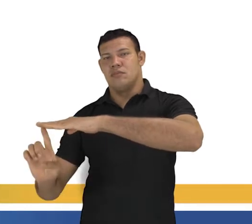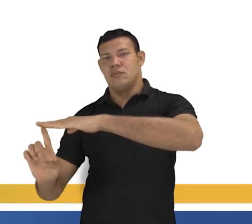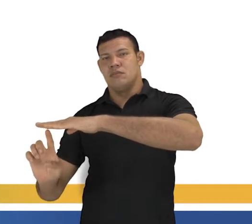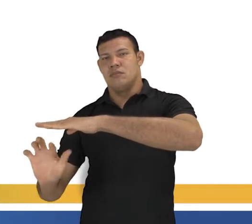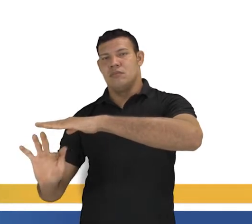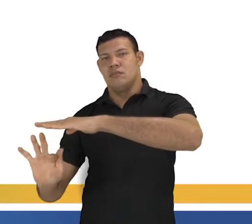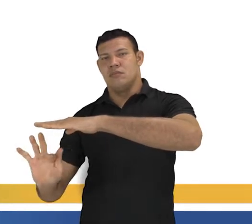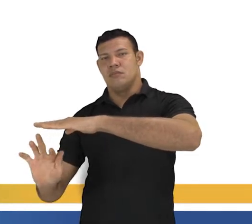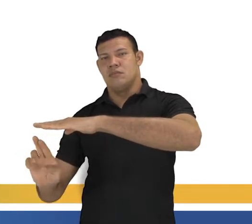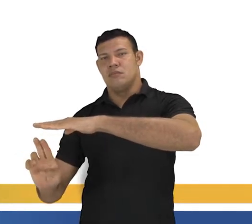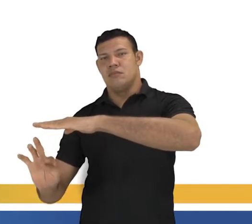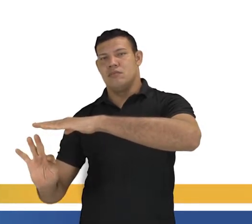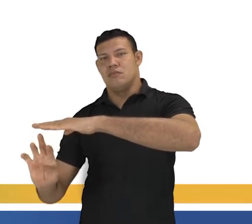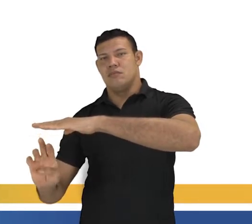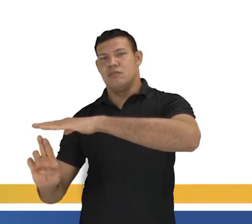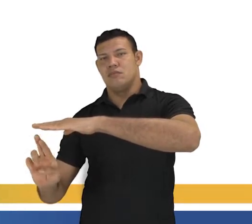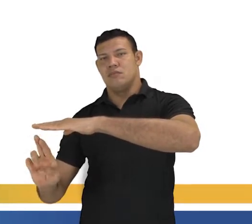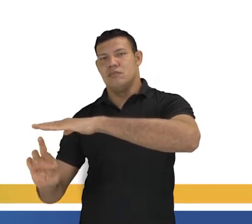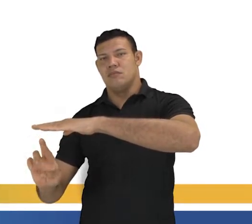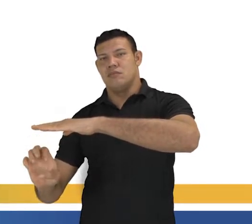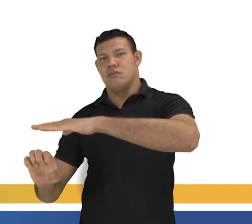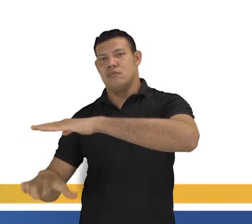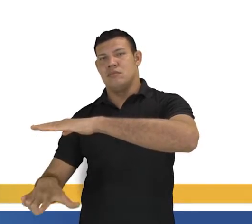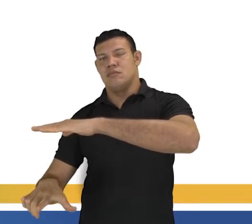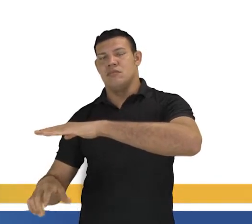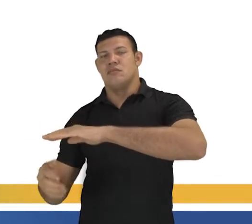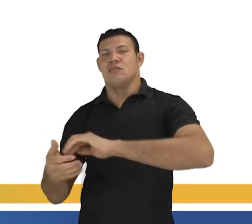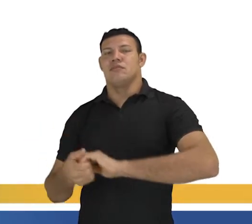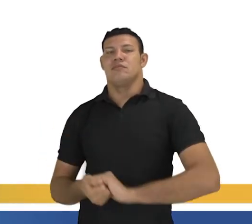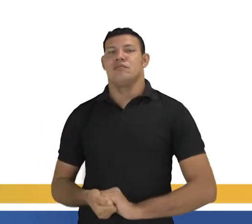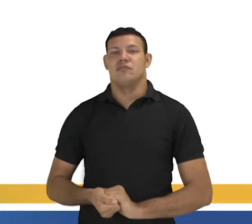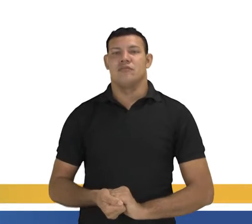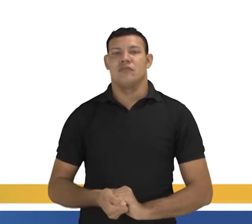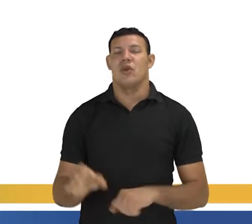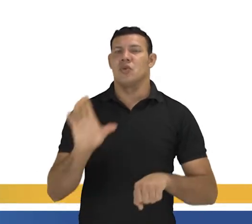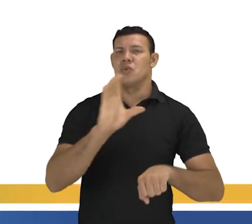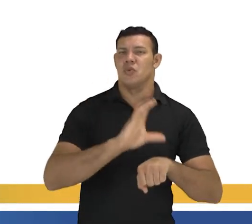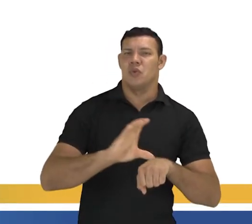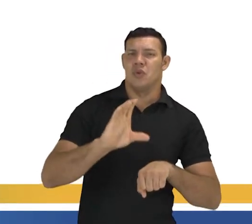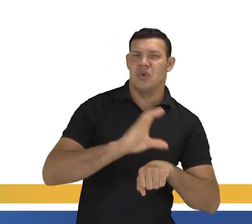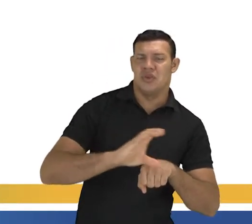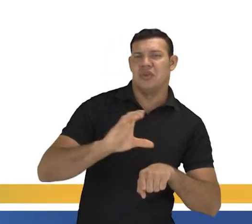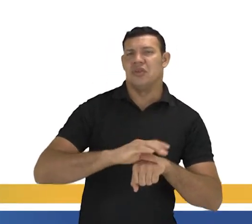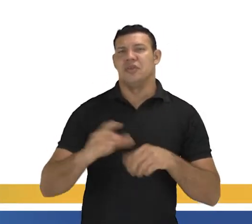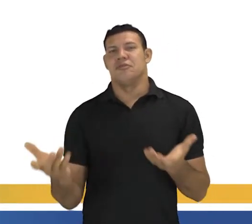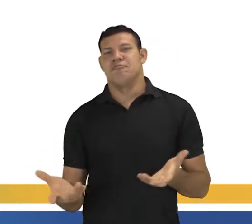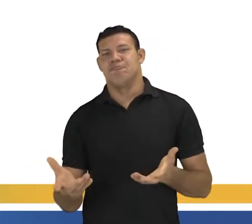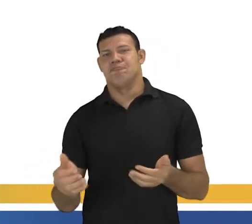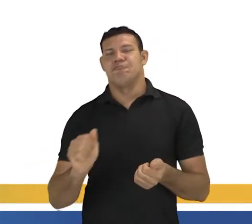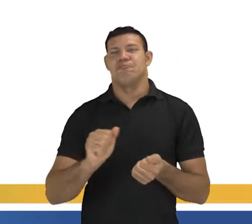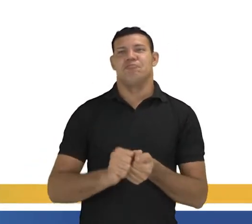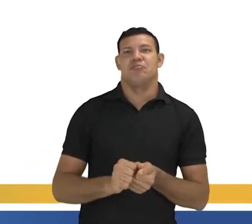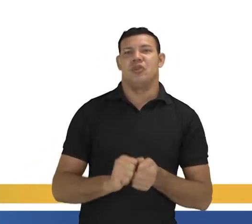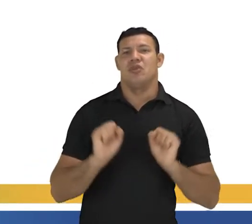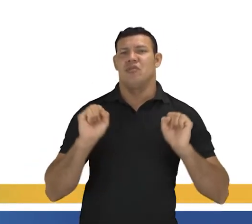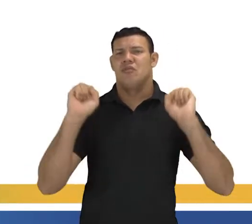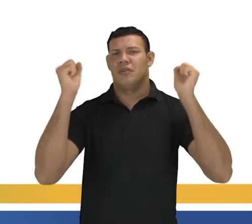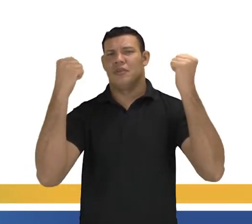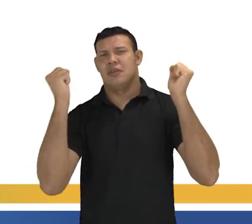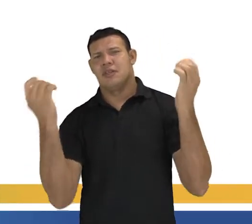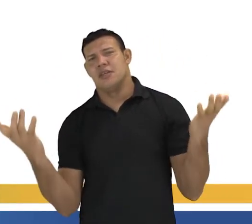nós utilizarmos esse tempo verbal quando falamos sobre cursos que nós estamos fazendo, ou então sobre atividades, hobbies, coisas específicas que